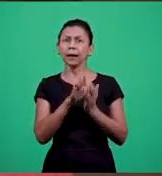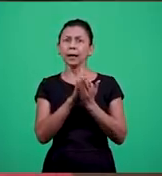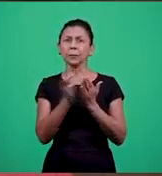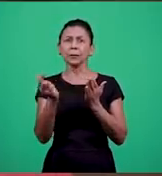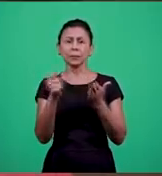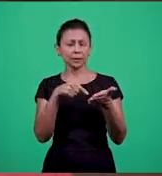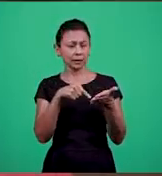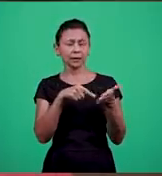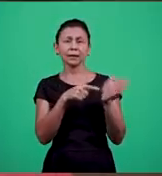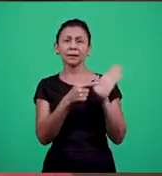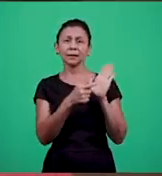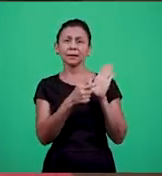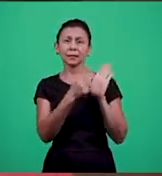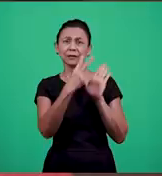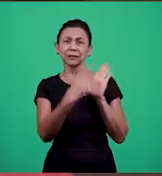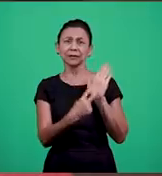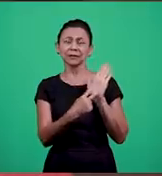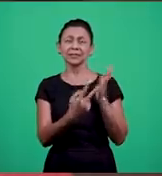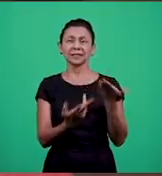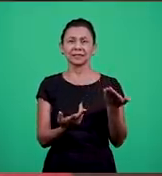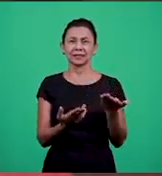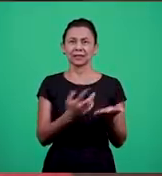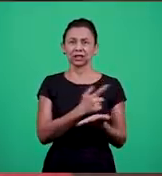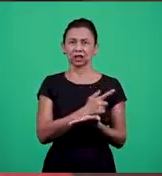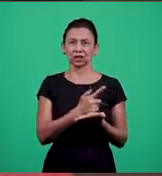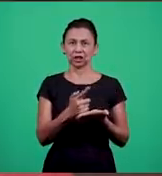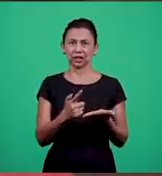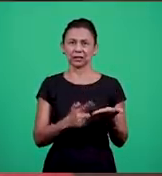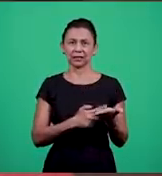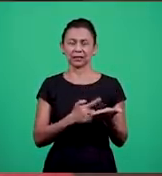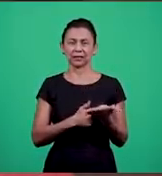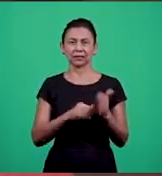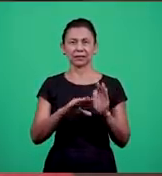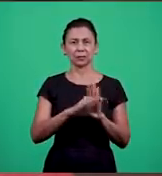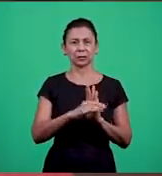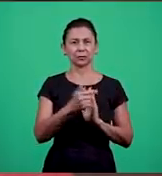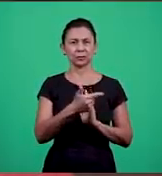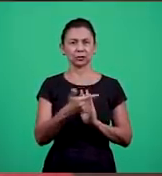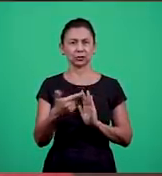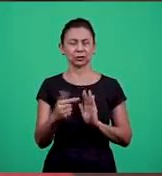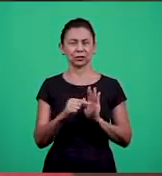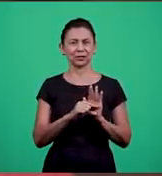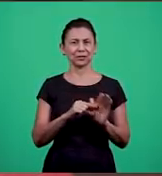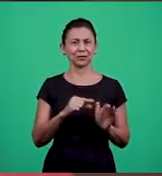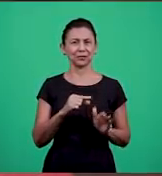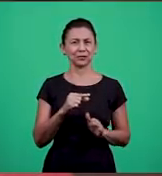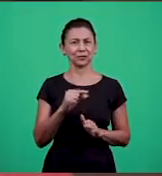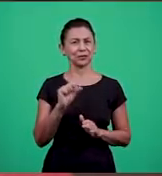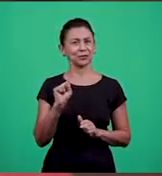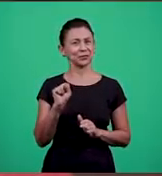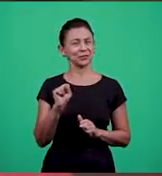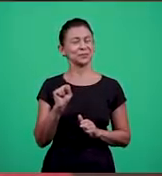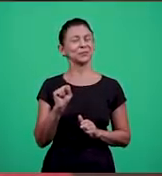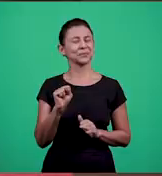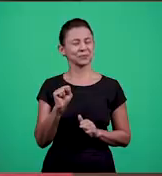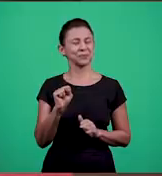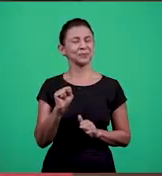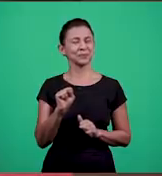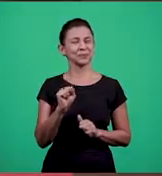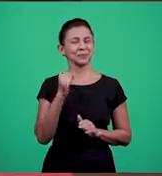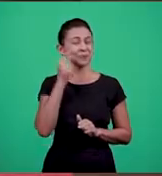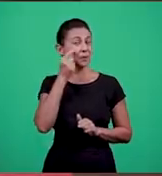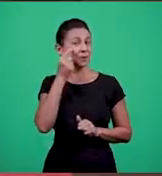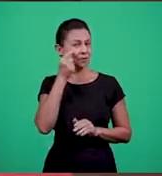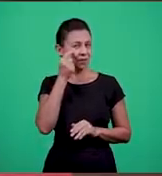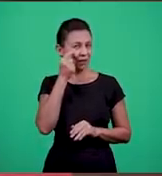Bíblia. Nós vamos ler no livro de Gênesis, no capítulo 22, no versículo 8.